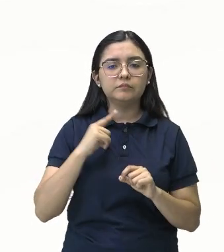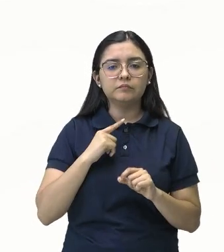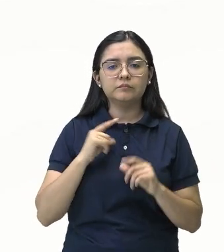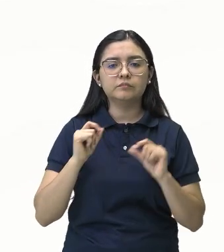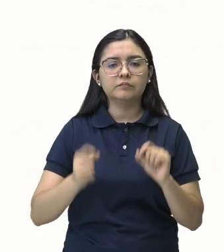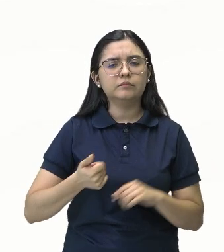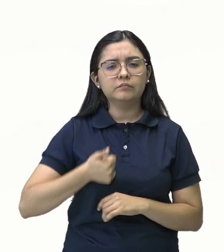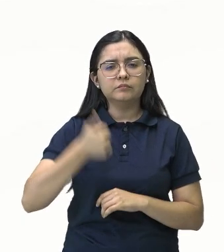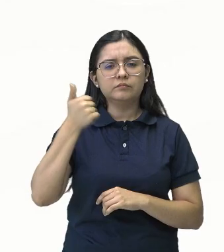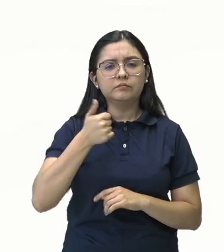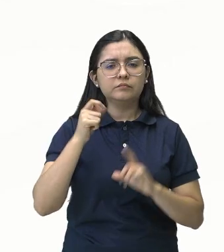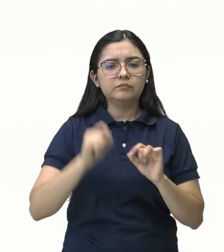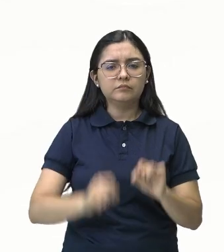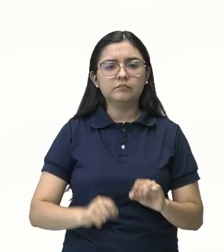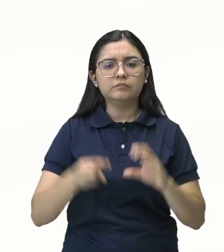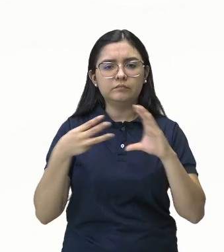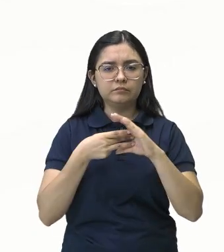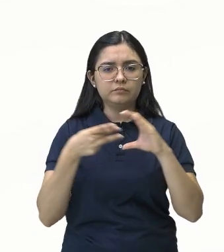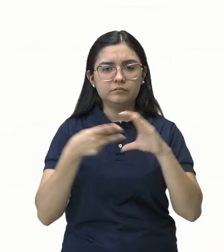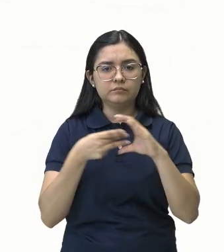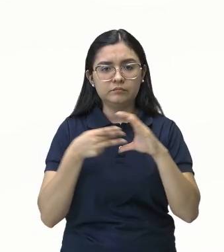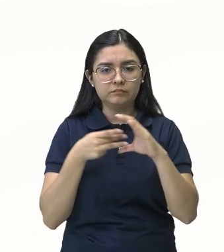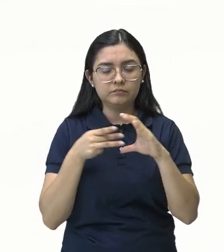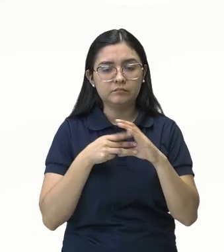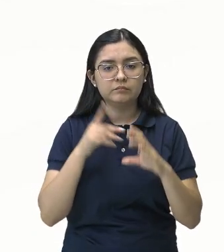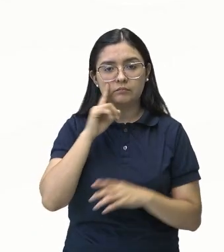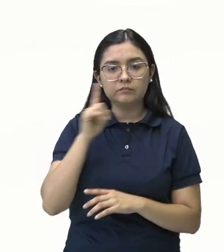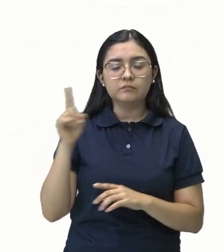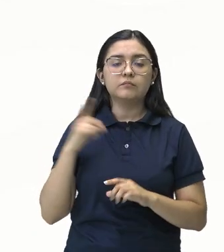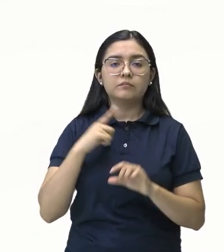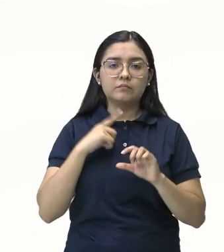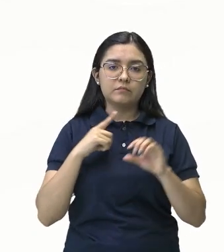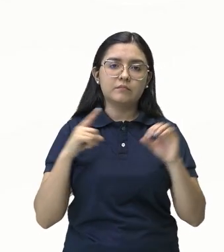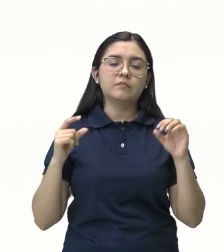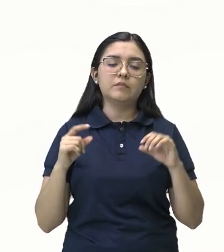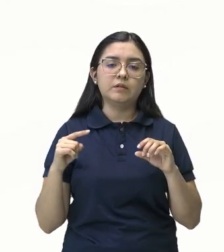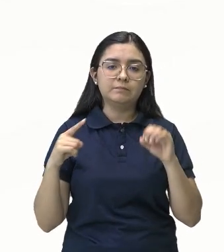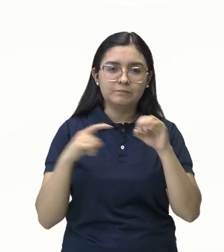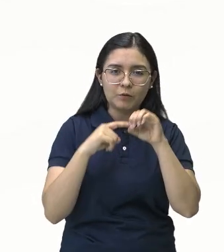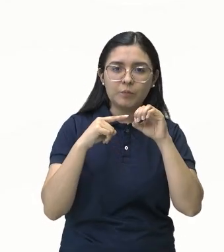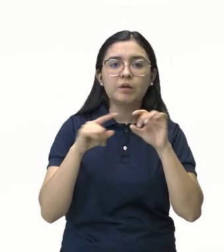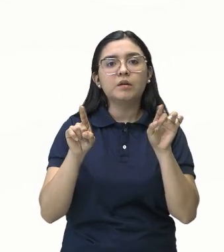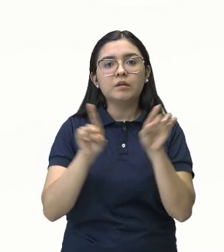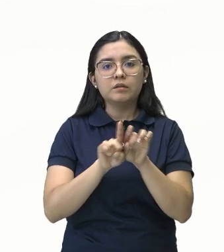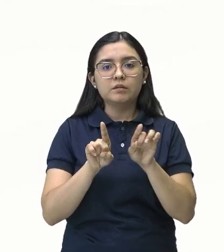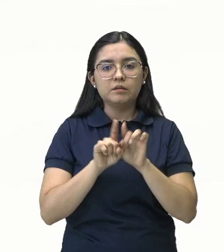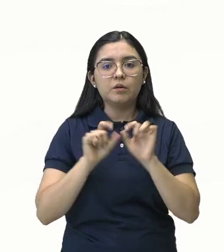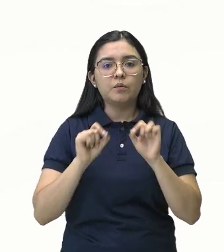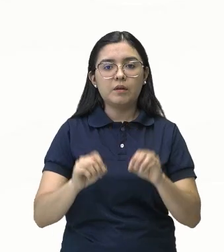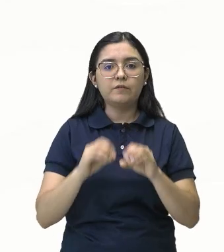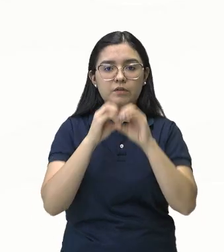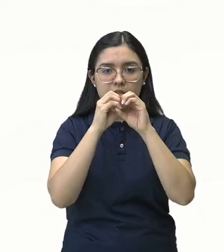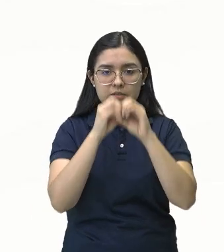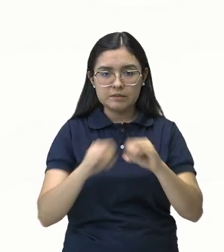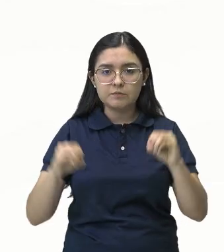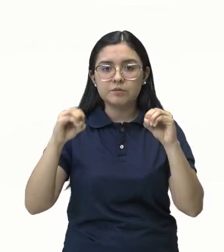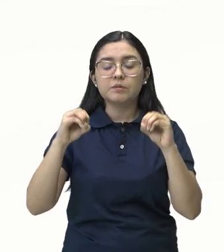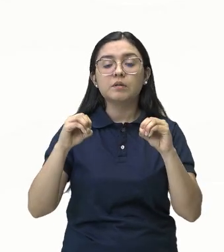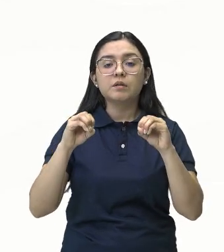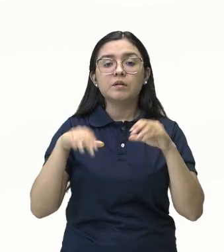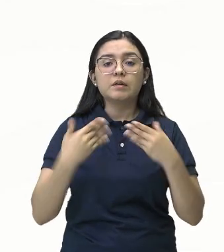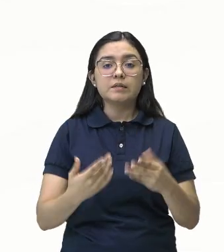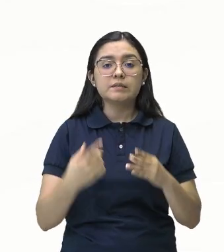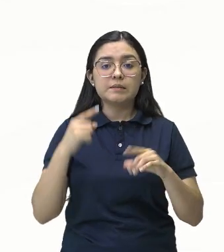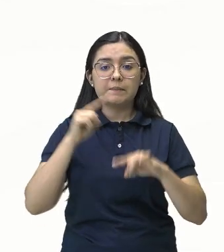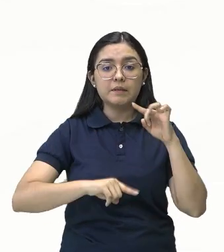na primeira célula que te originou. Né? E quando ela foi se multiplicando, esse